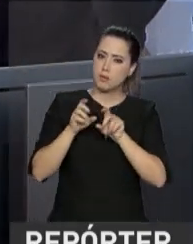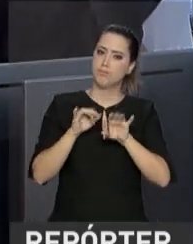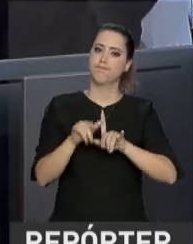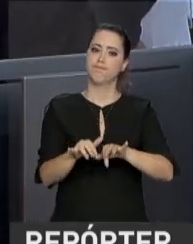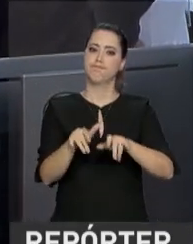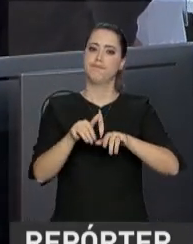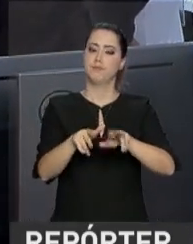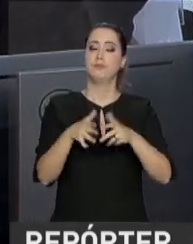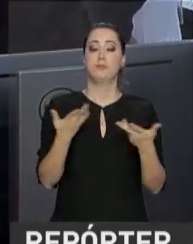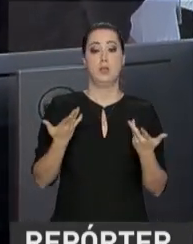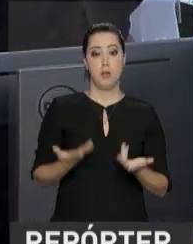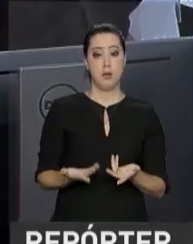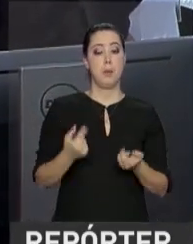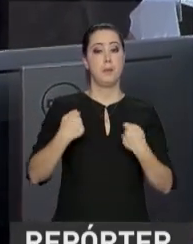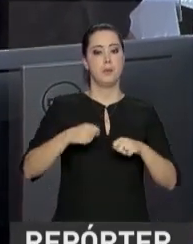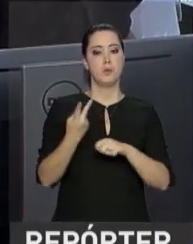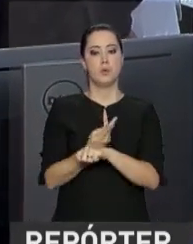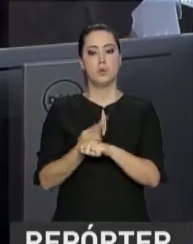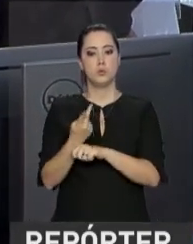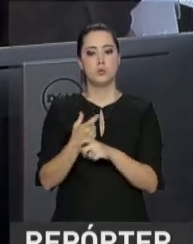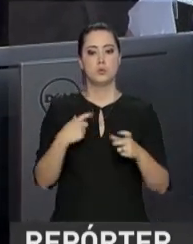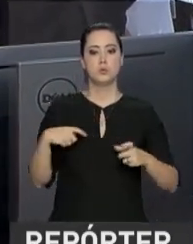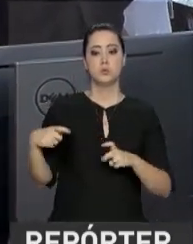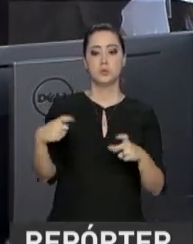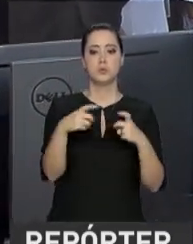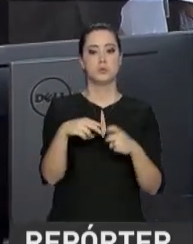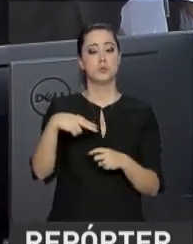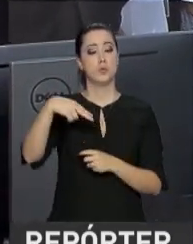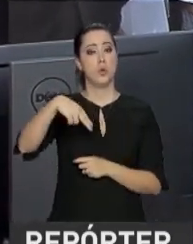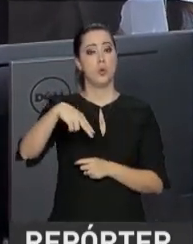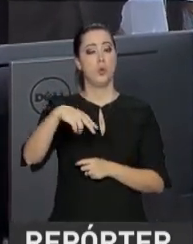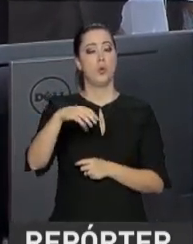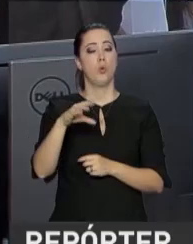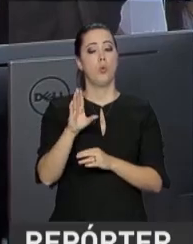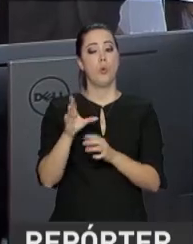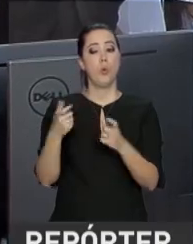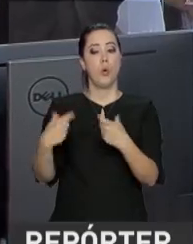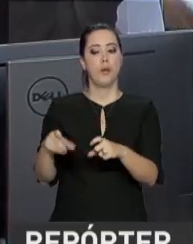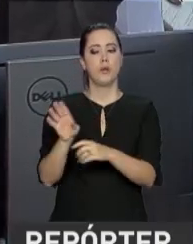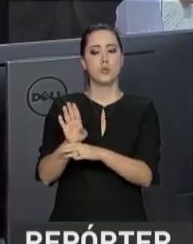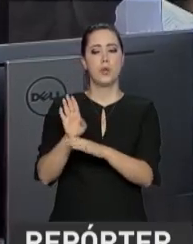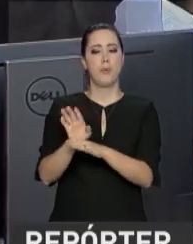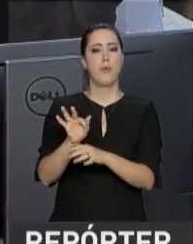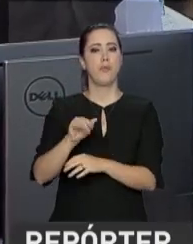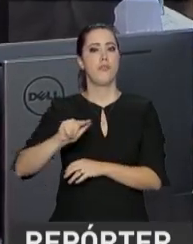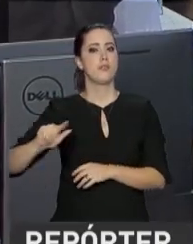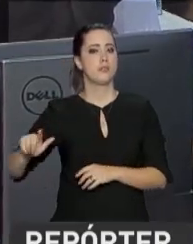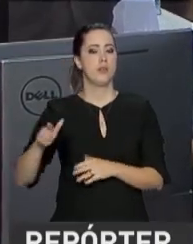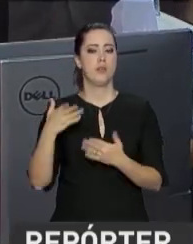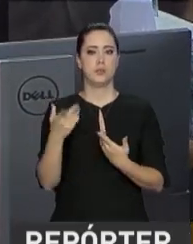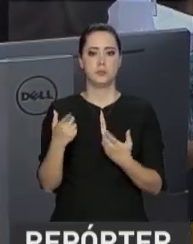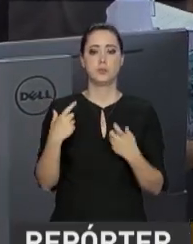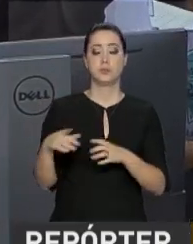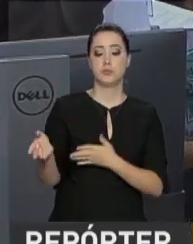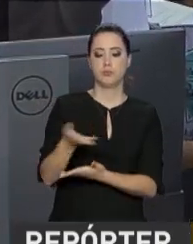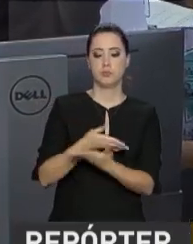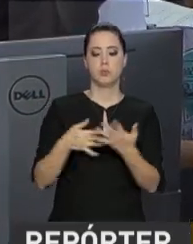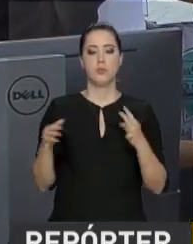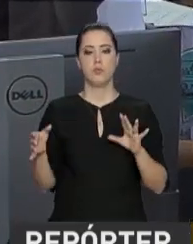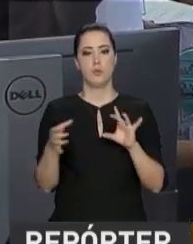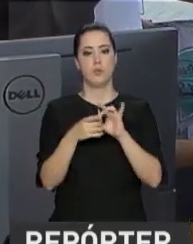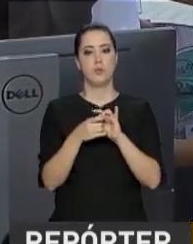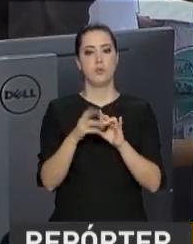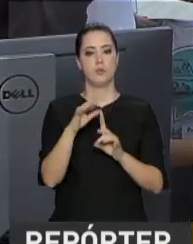do imposto de renda é procurar um dos núcleos de apoio contábil e fiscal esses espaços é uma parceria da receita